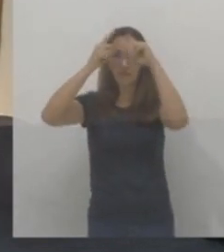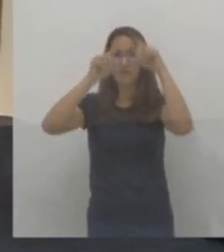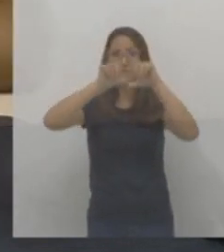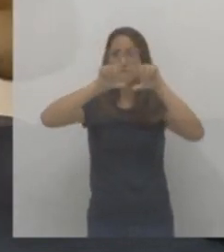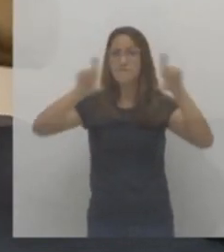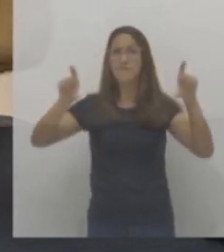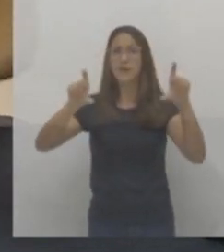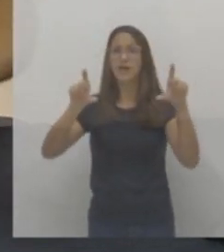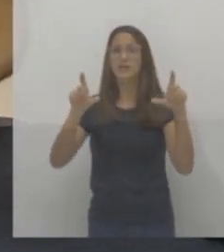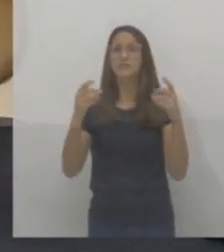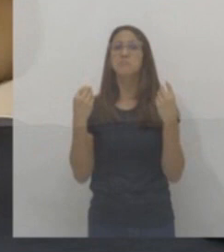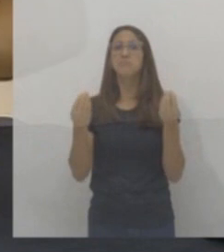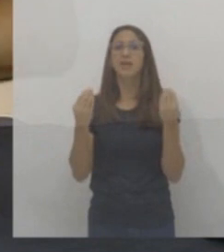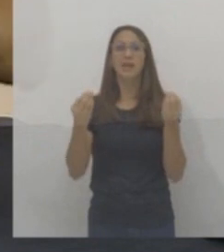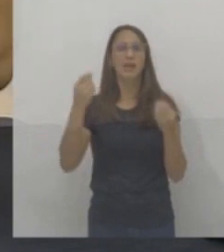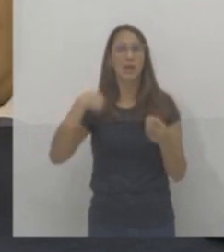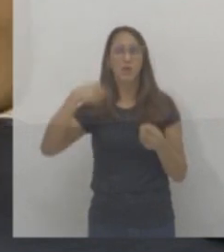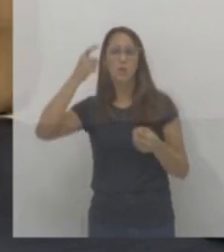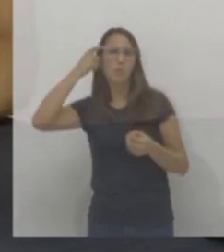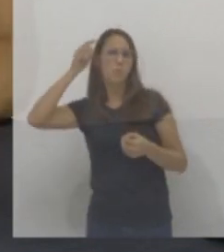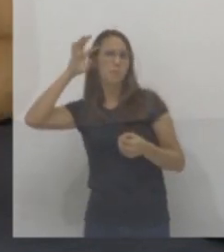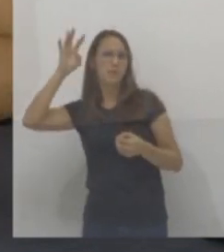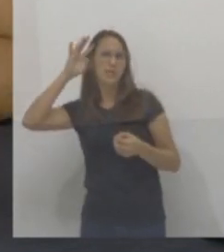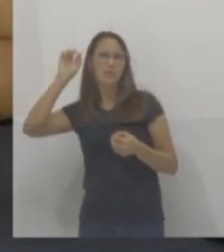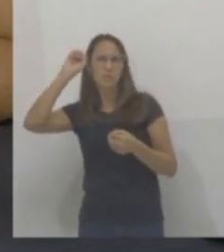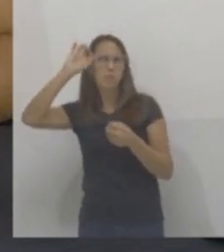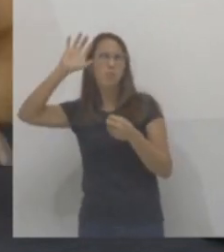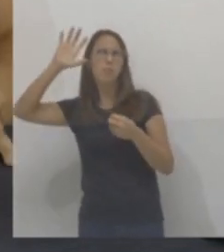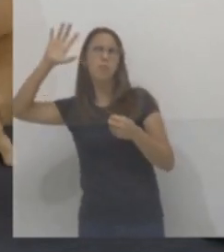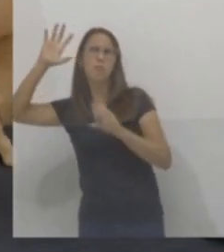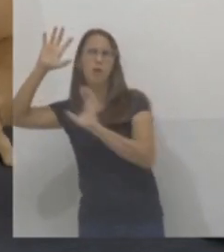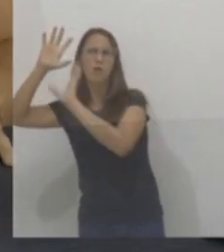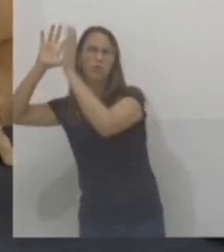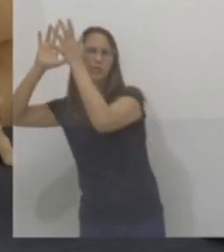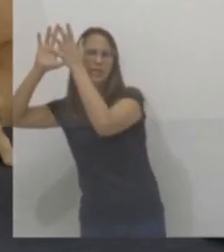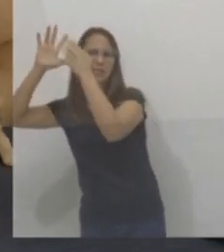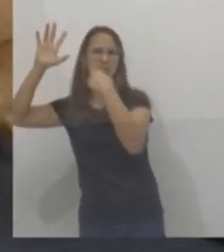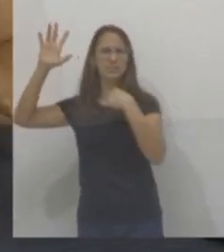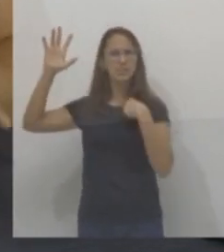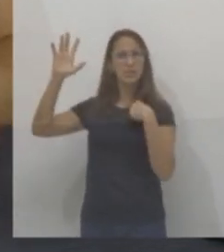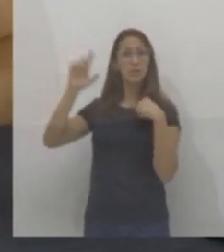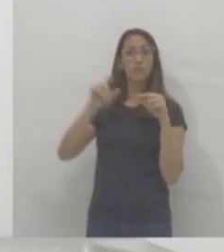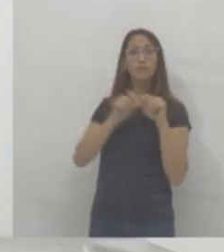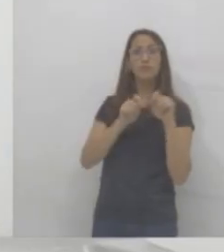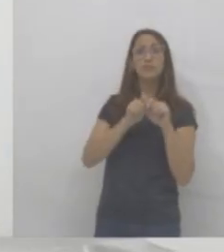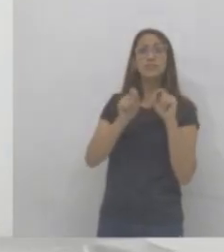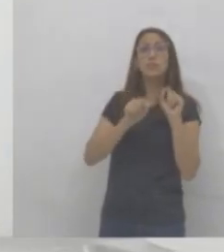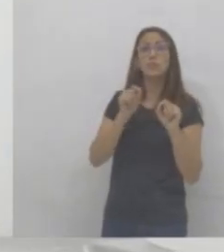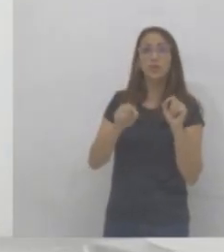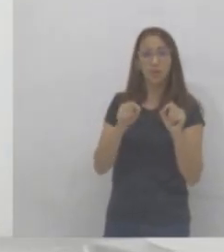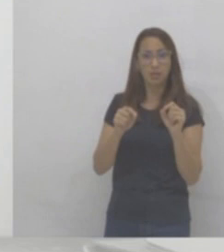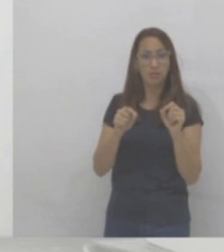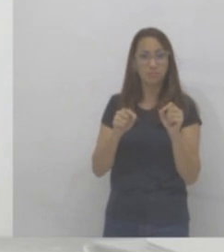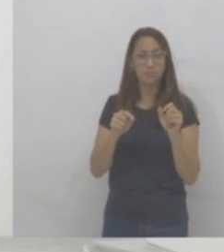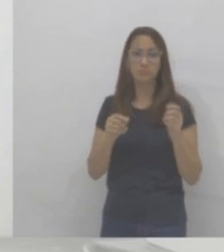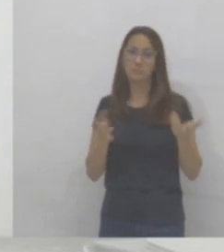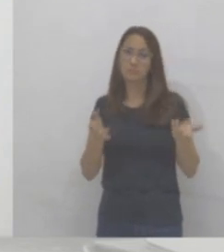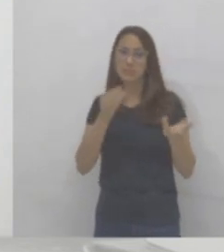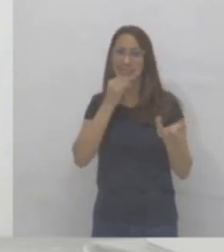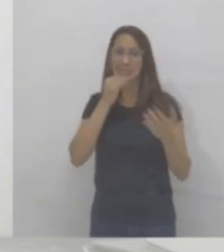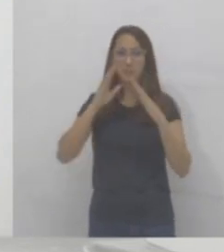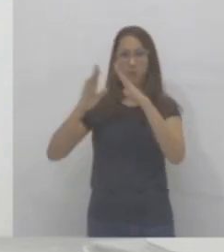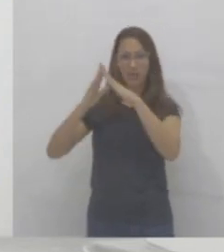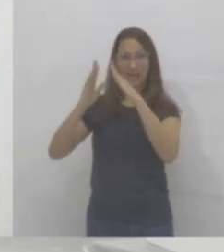para descrever aquilo que eu penso, como eu agiria numa situação dessa, tá? Então, if they have a mouse in their house. Se você tiver um rato na sua